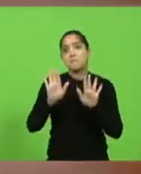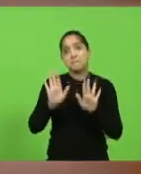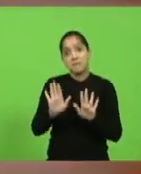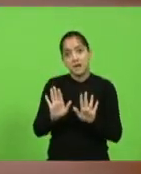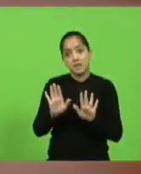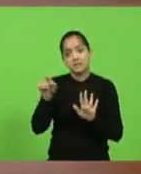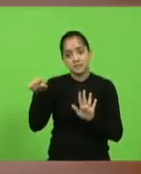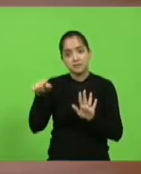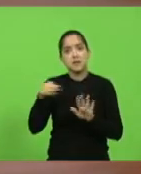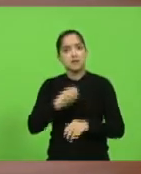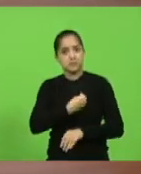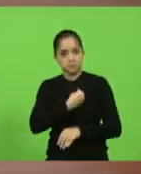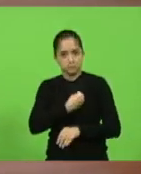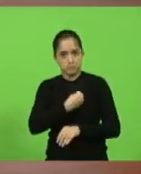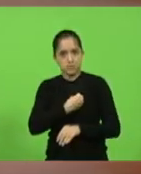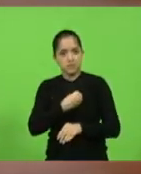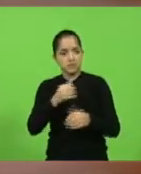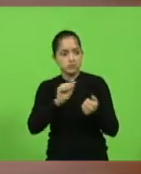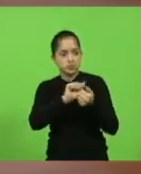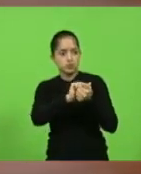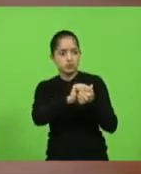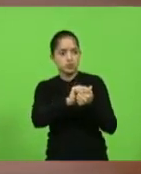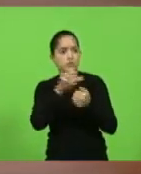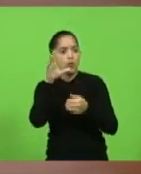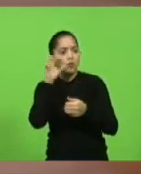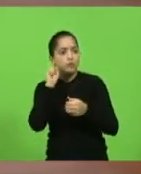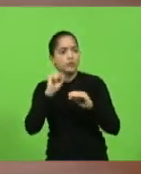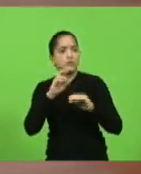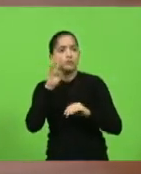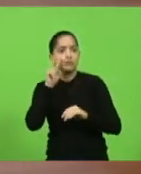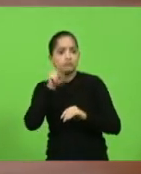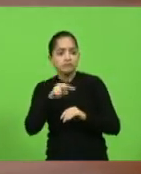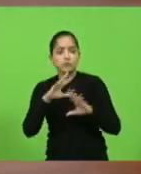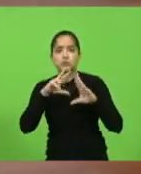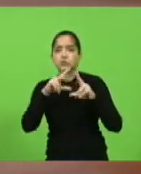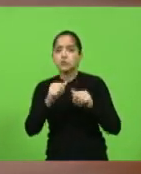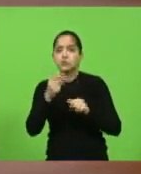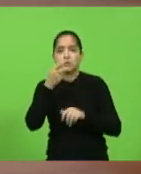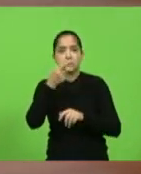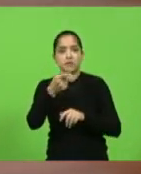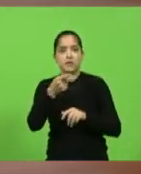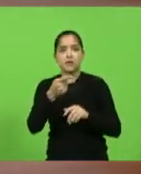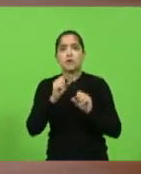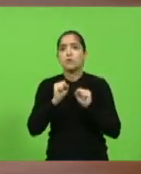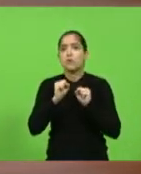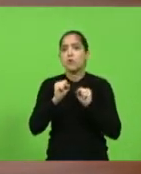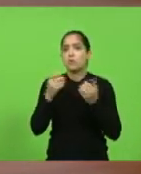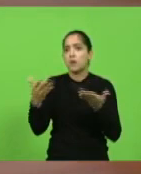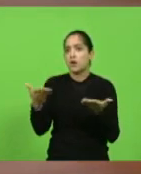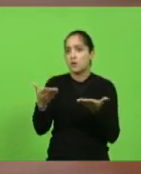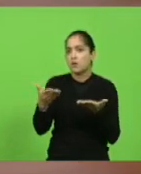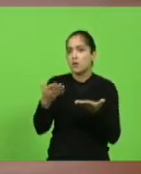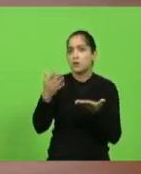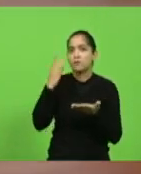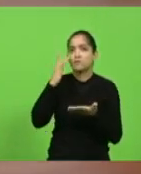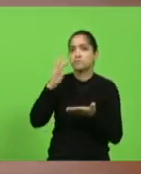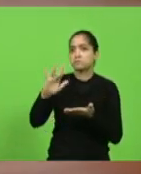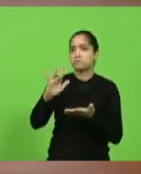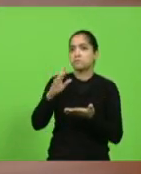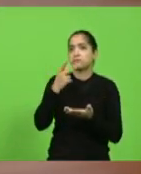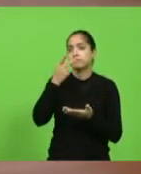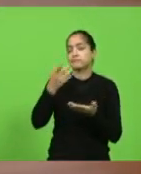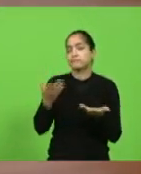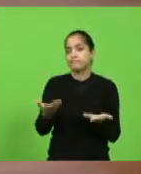estava presente ao lado do secretário, ouvindo tudo o que ele dizia. Como pode argumentar o desconhecimento?